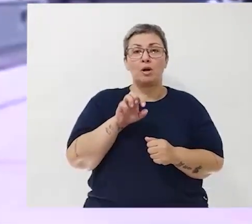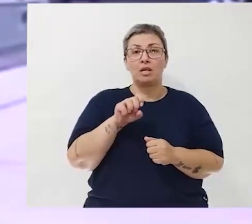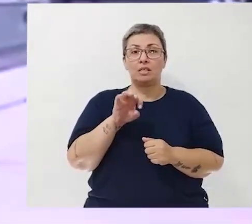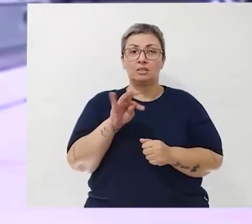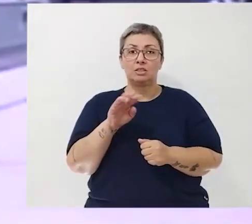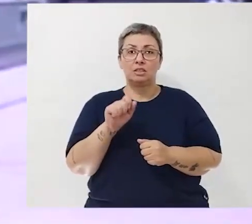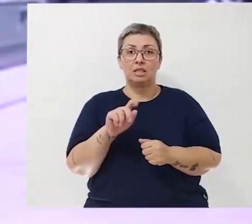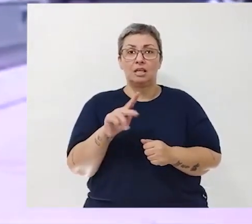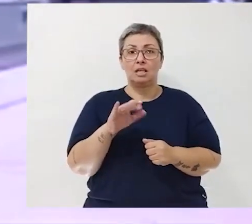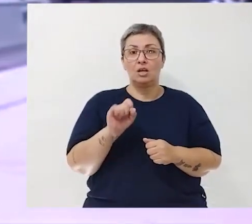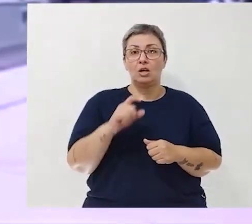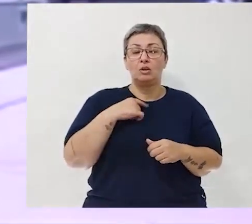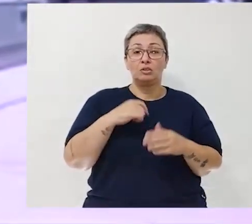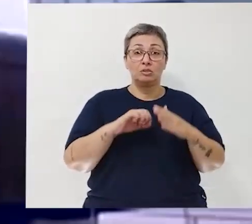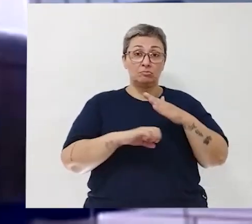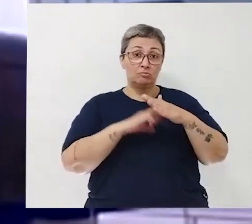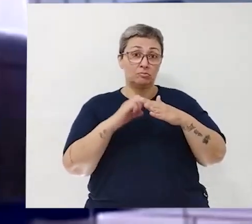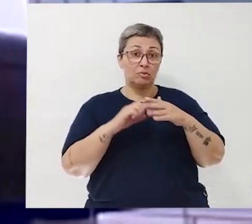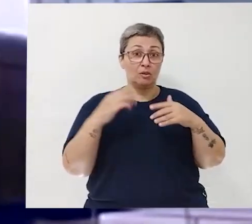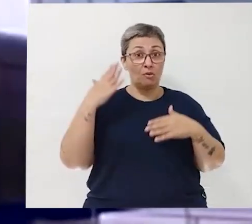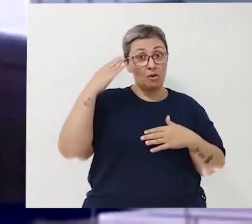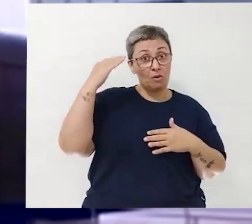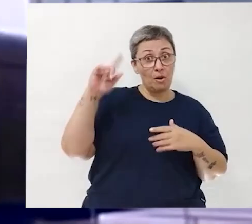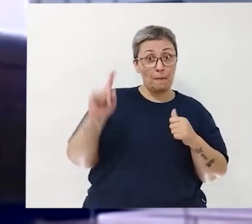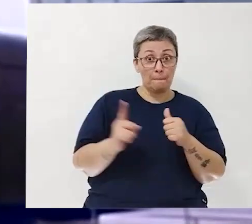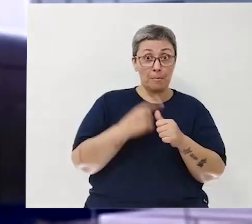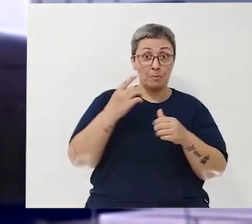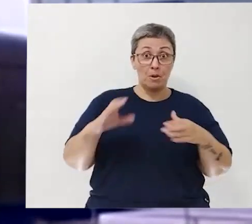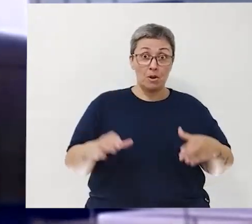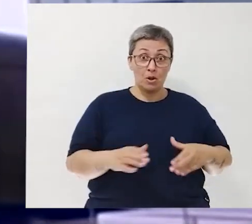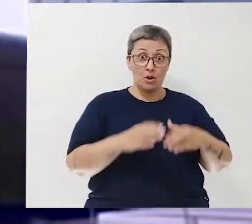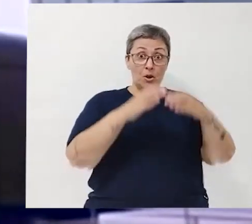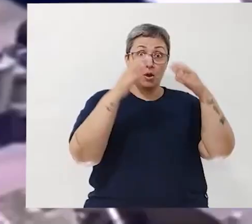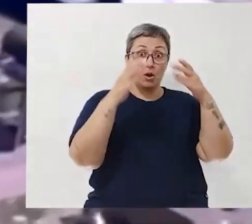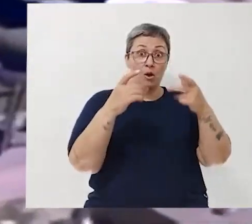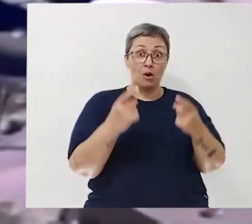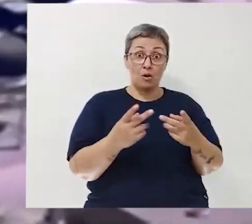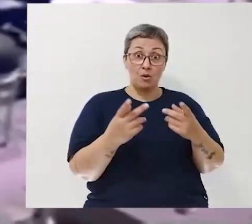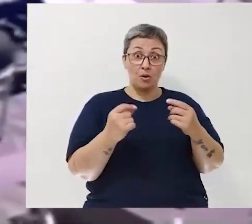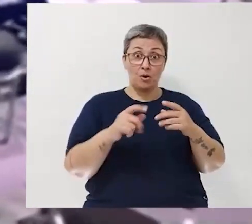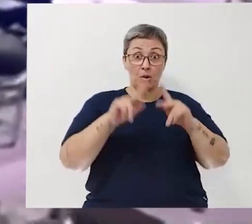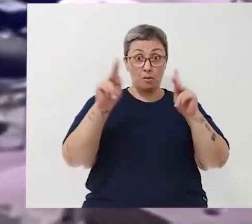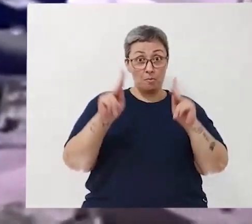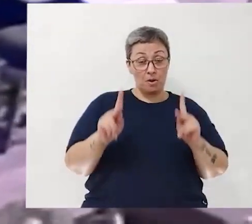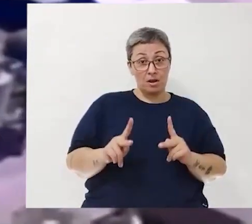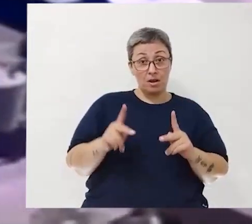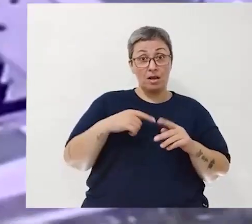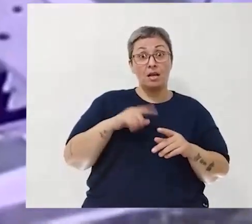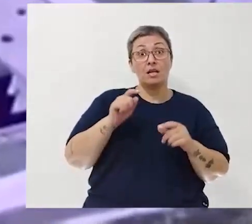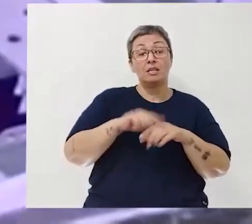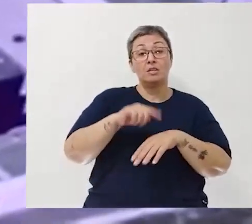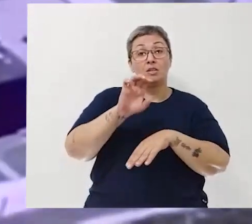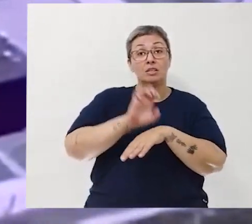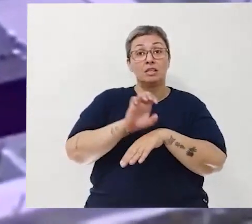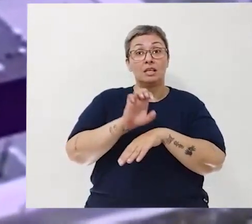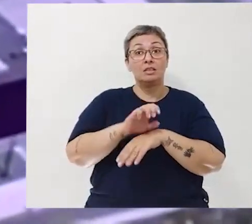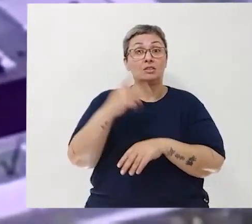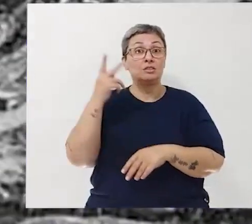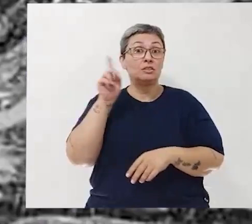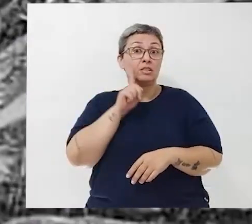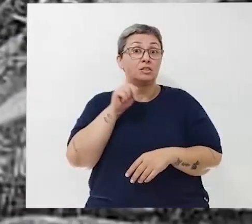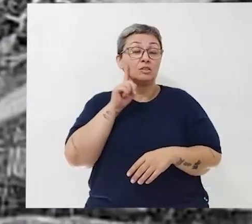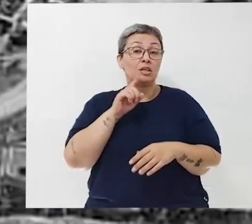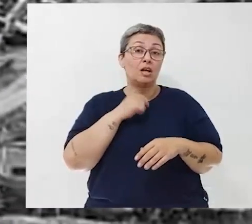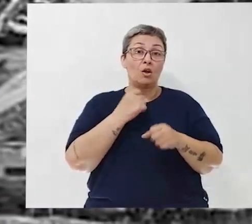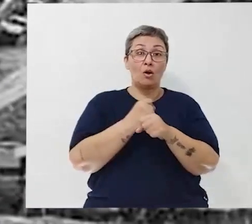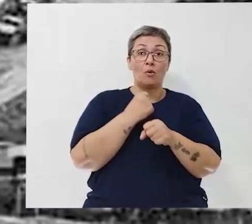A companhia ficou famosa anos antes ao construir o primeiro reator nuclear comercial para fins pacíficos, na Pensilvânia, nos Estados Unidos.